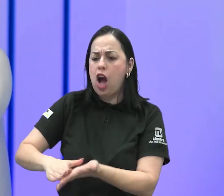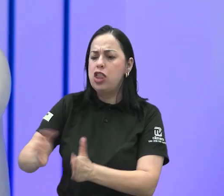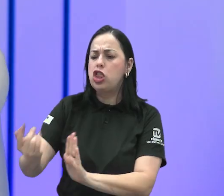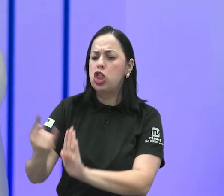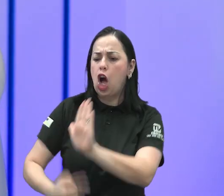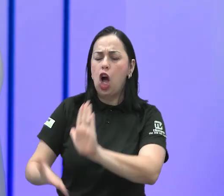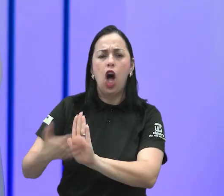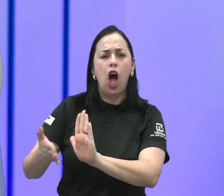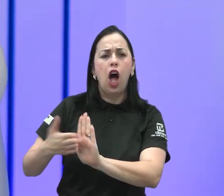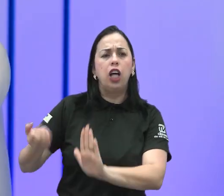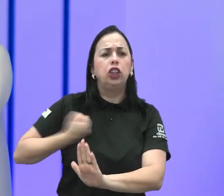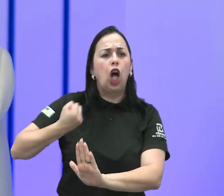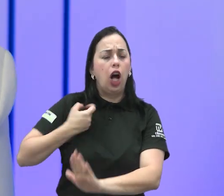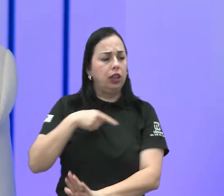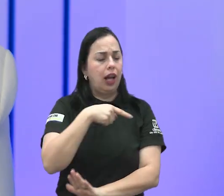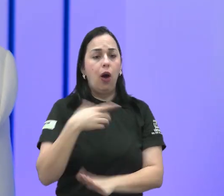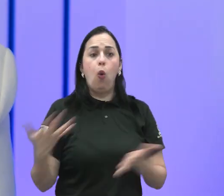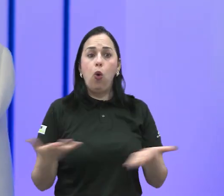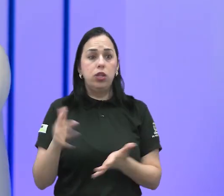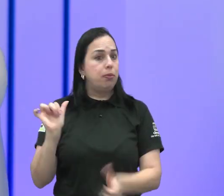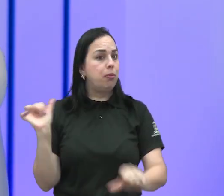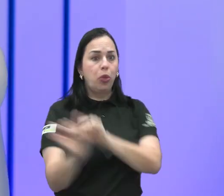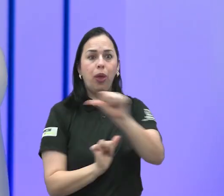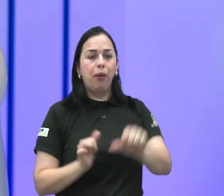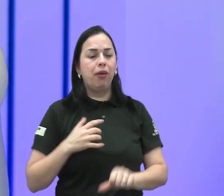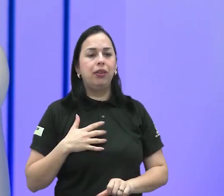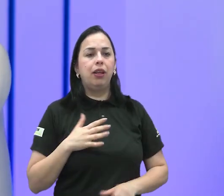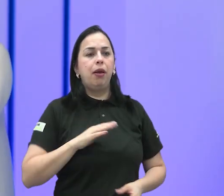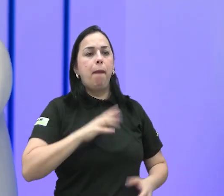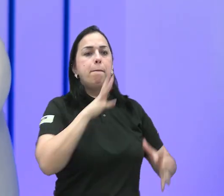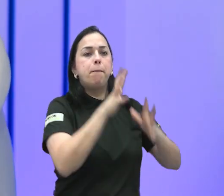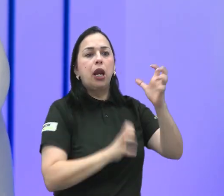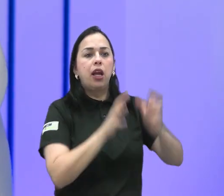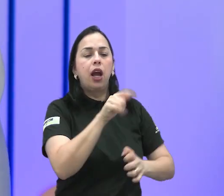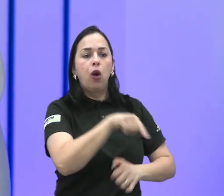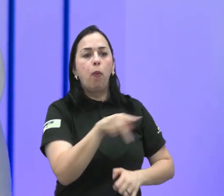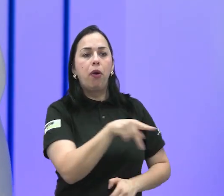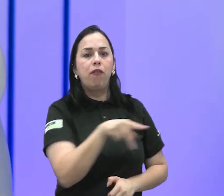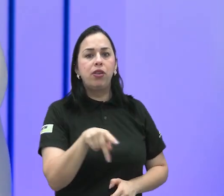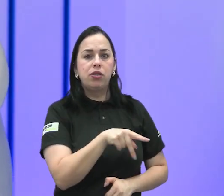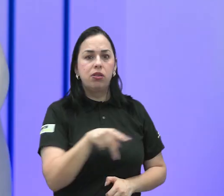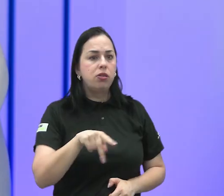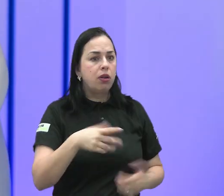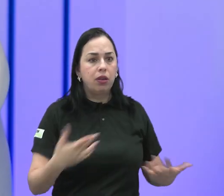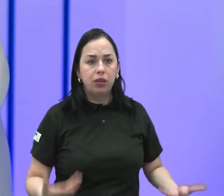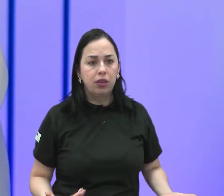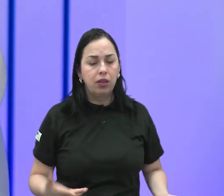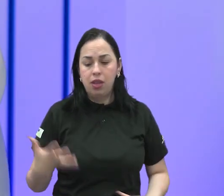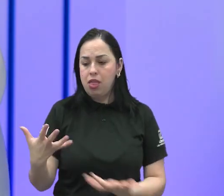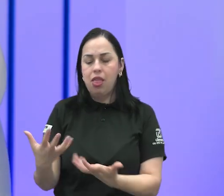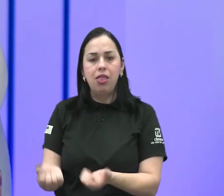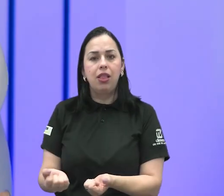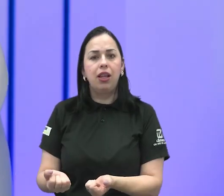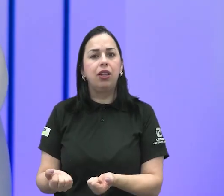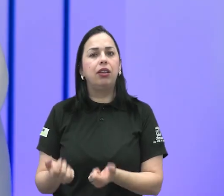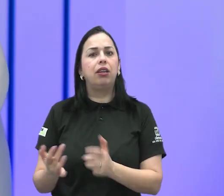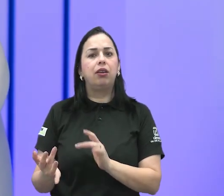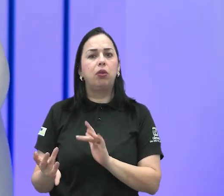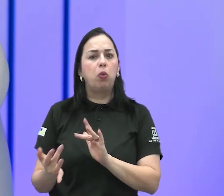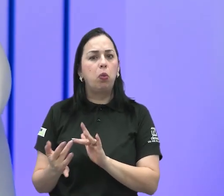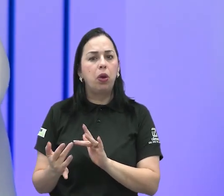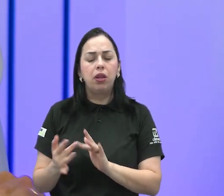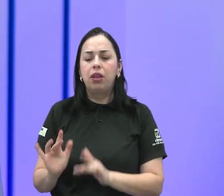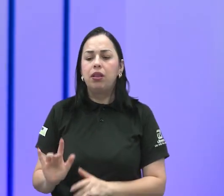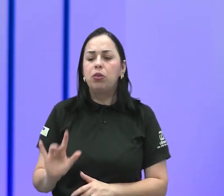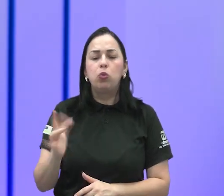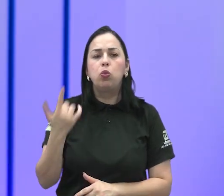essas? Hoje em dia vai brigar com o professor, né? Que notas são essas, né? Passa por cima de tantas outras coisas, né? Do contato com o filho, do que